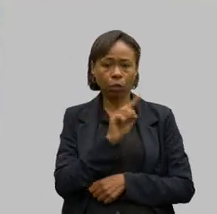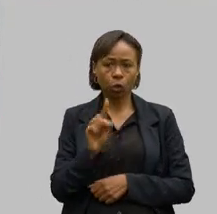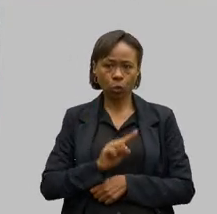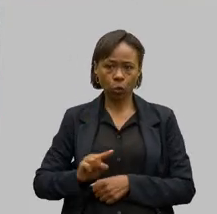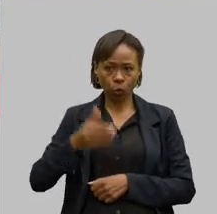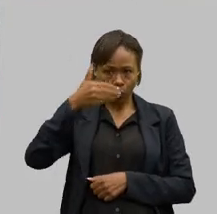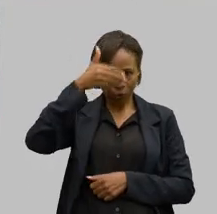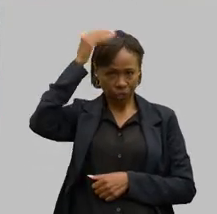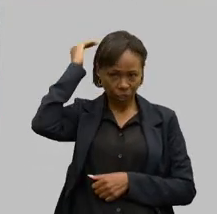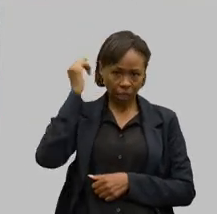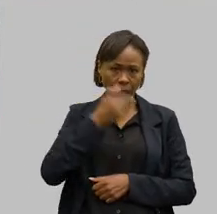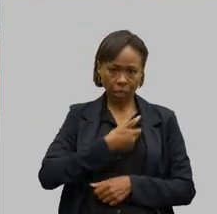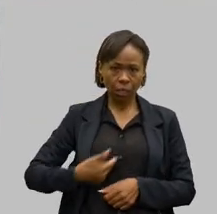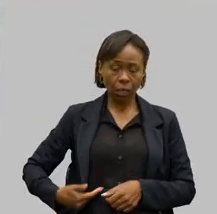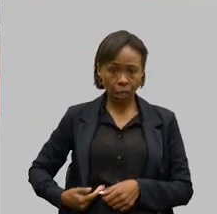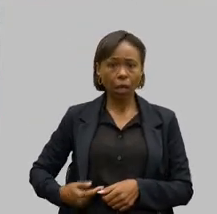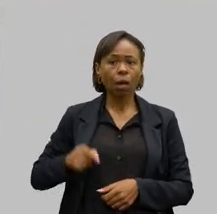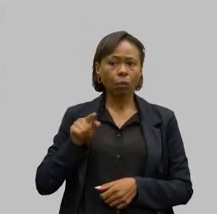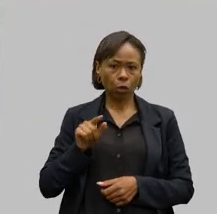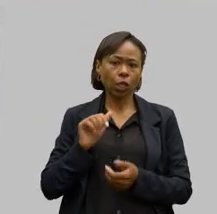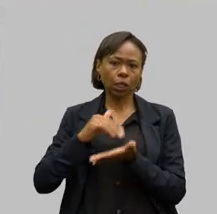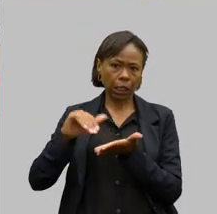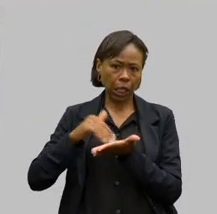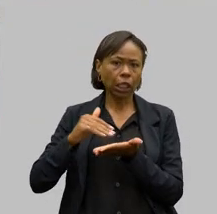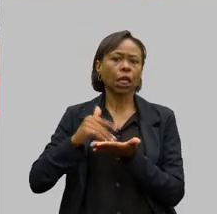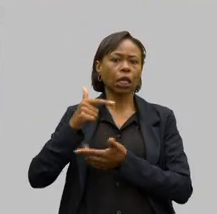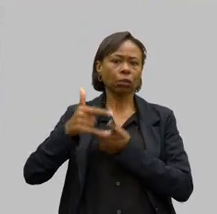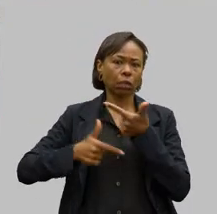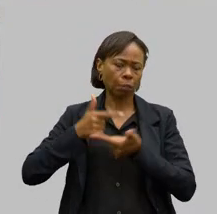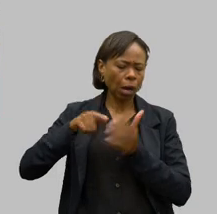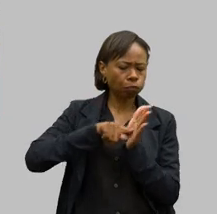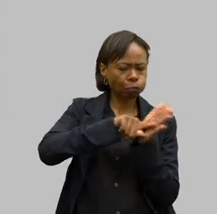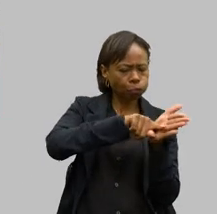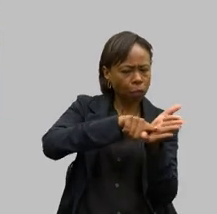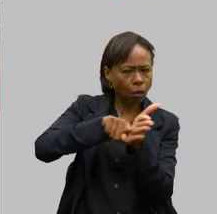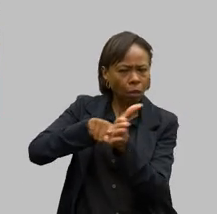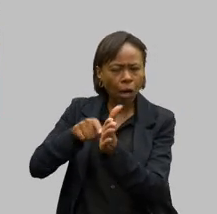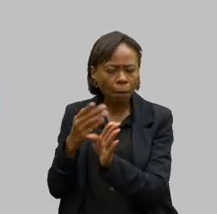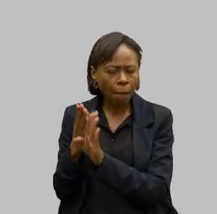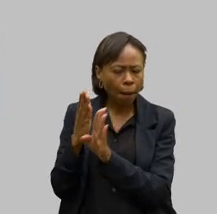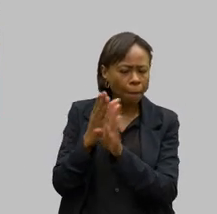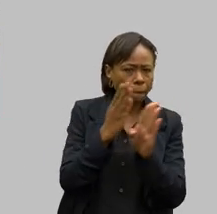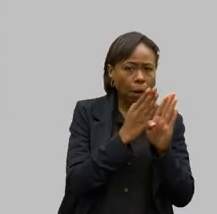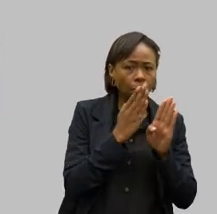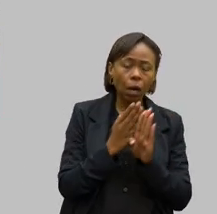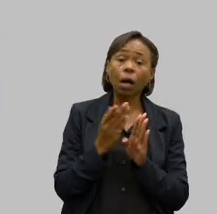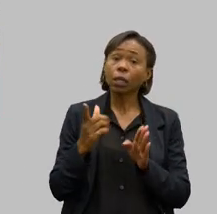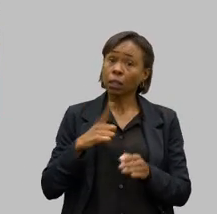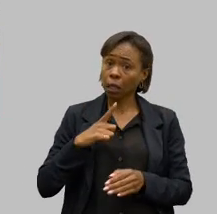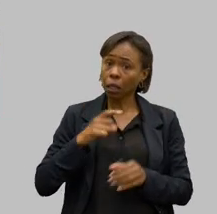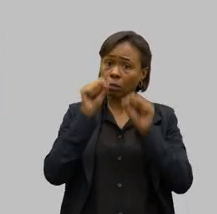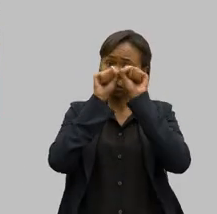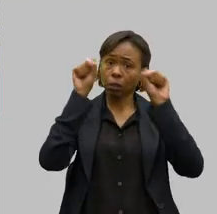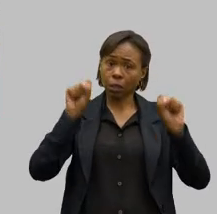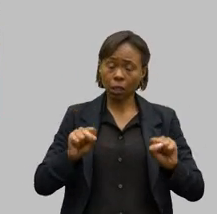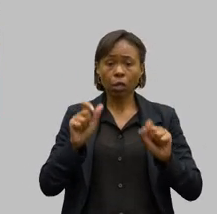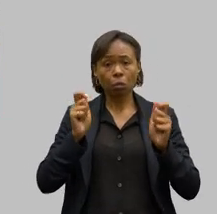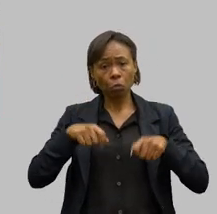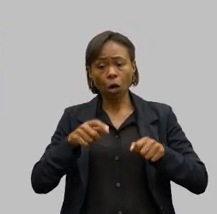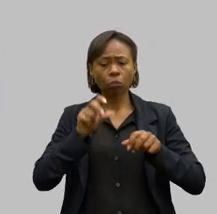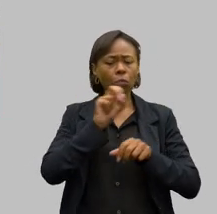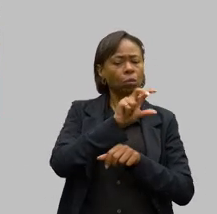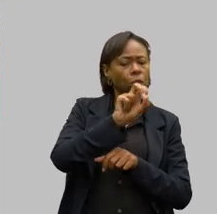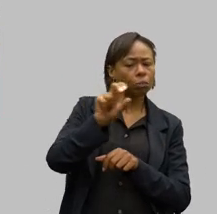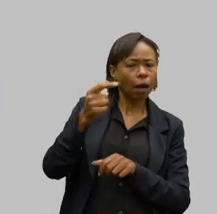através da sua secretaria, fez um grande trabalho de diagnóstico. A gente tem um sistema hoje onde a gente consegue verificar em tempo